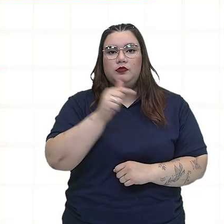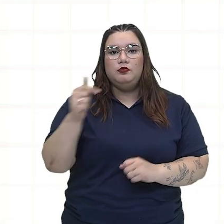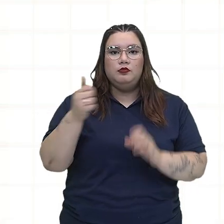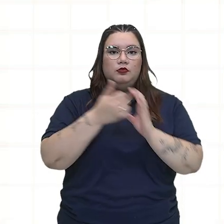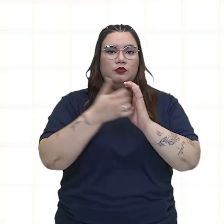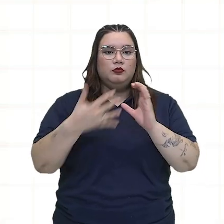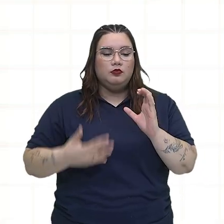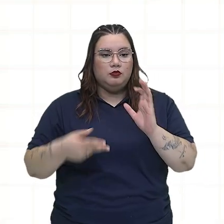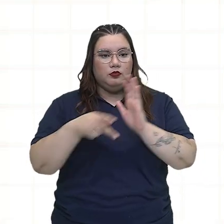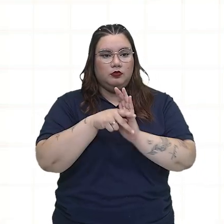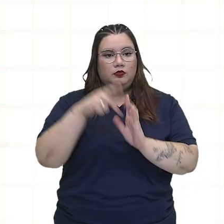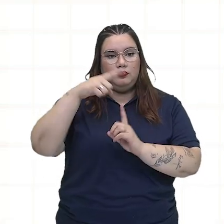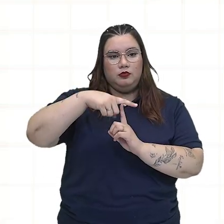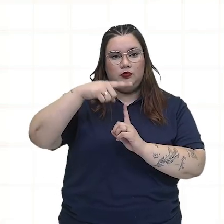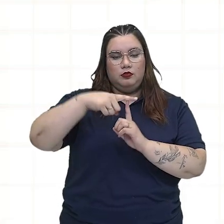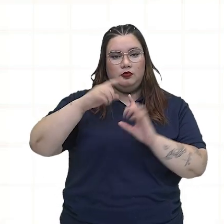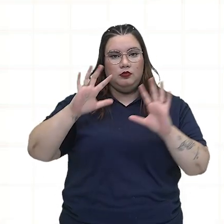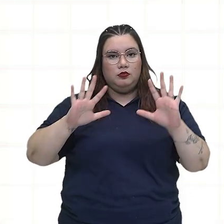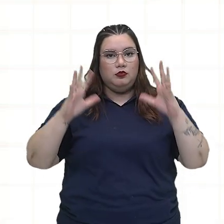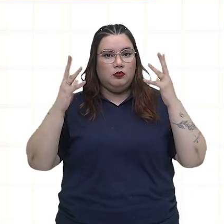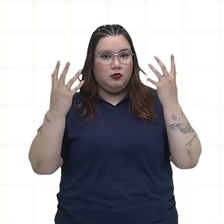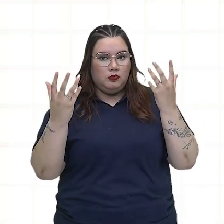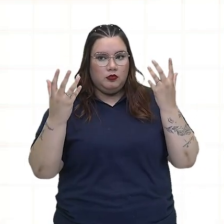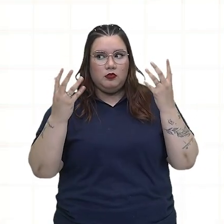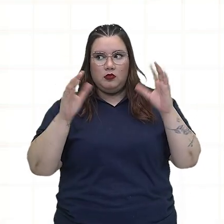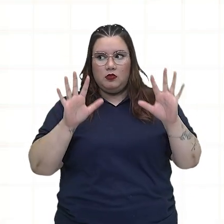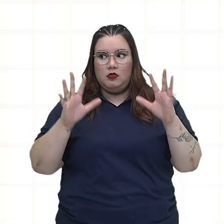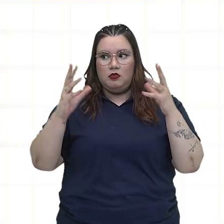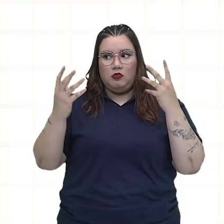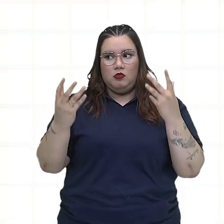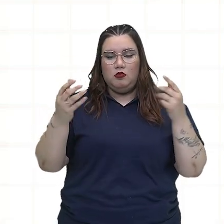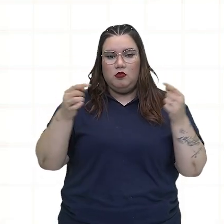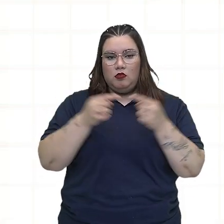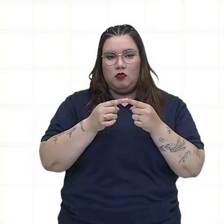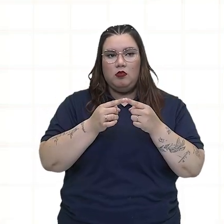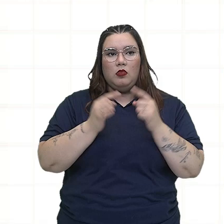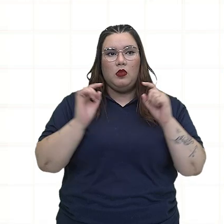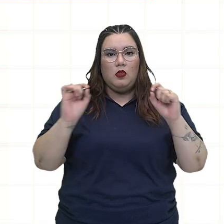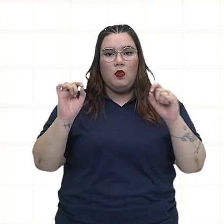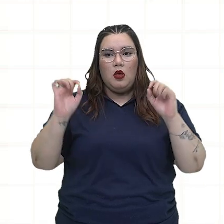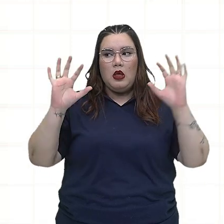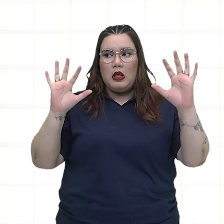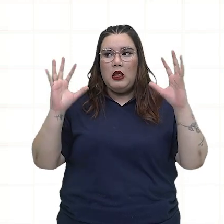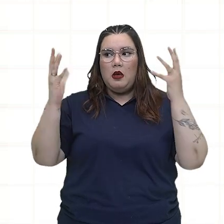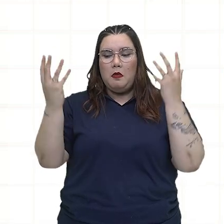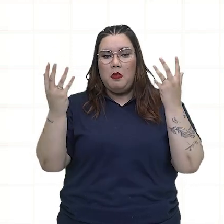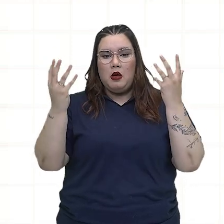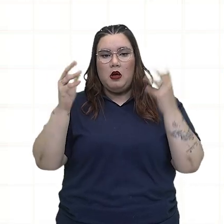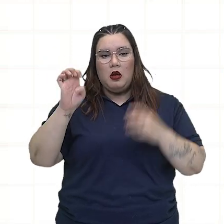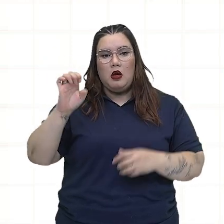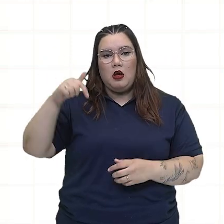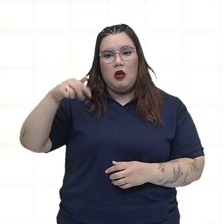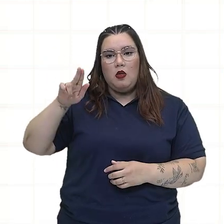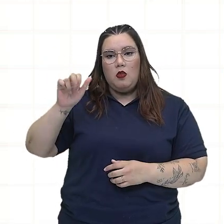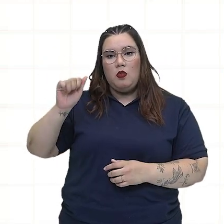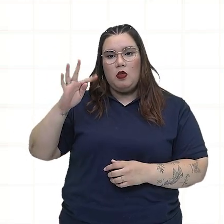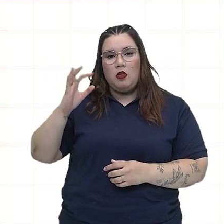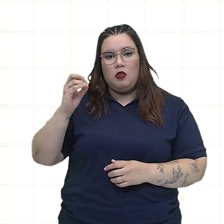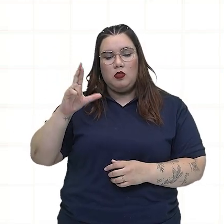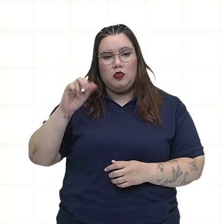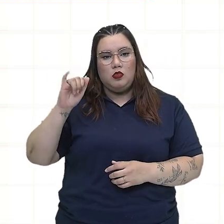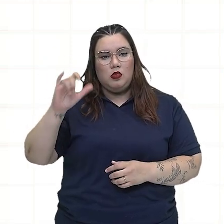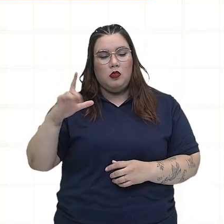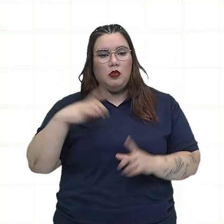outra característica desse tipo climático, que é o clima equatorial, é que ele